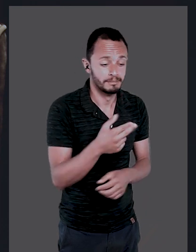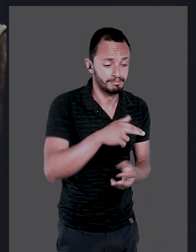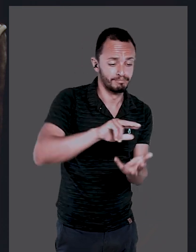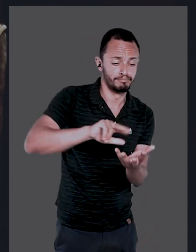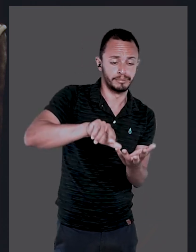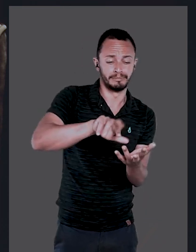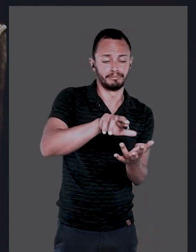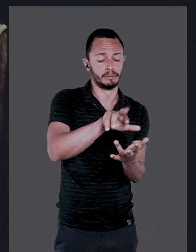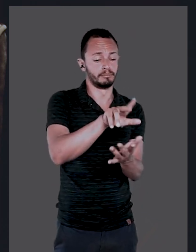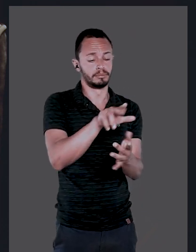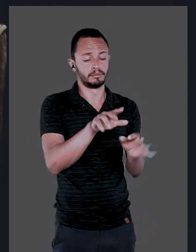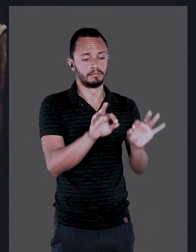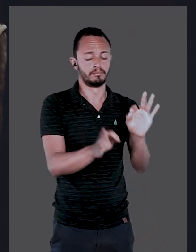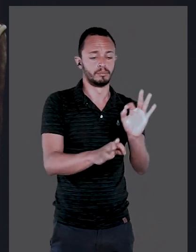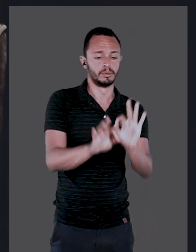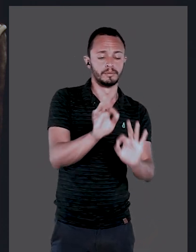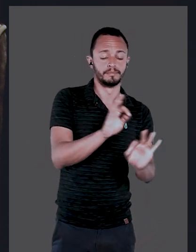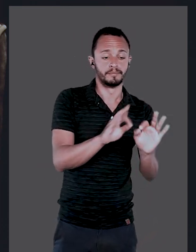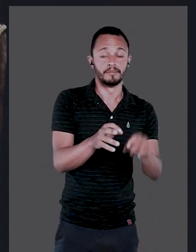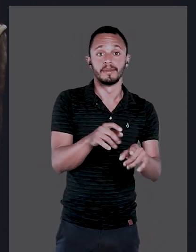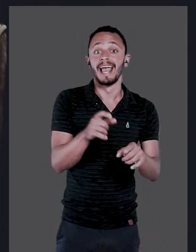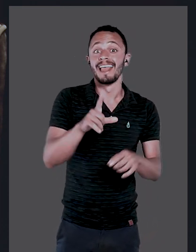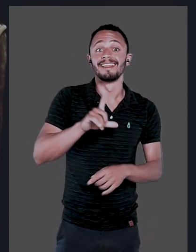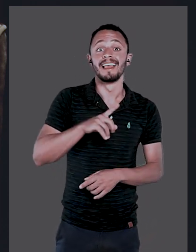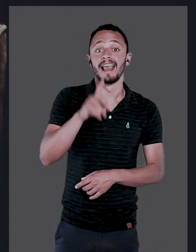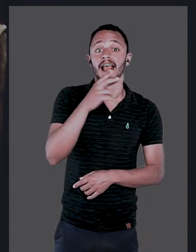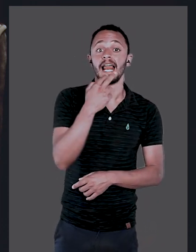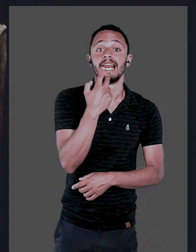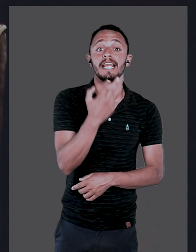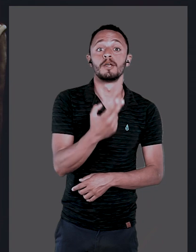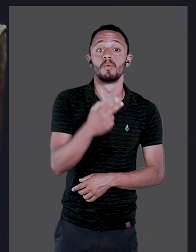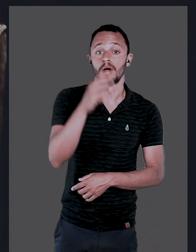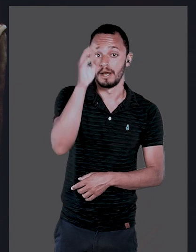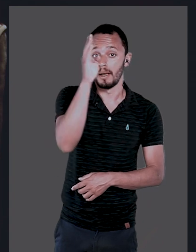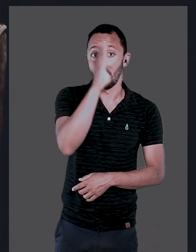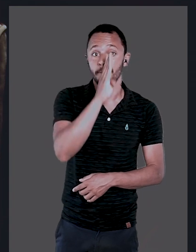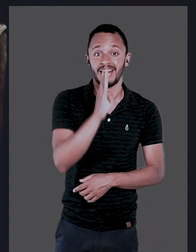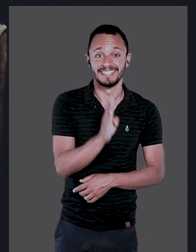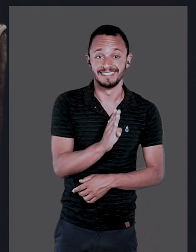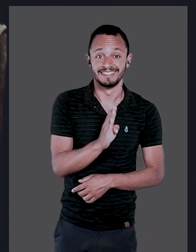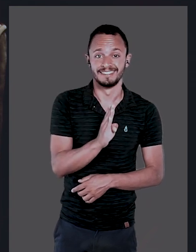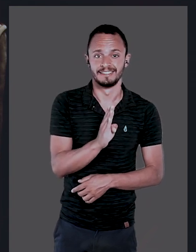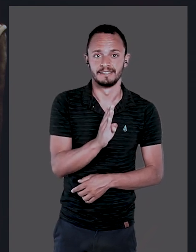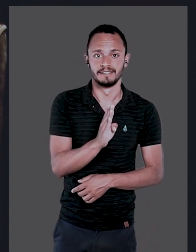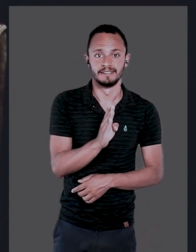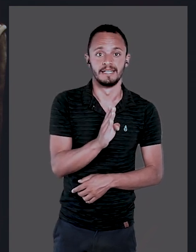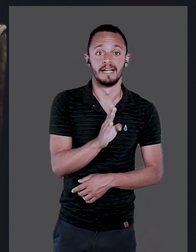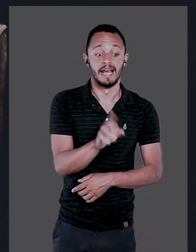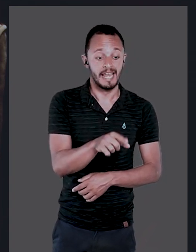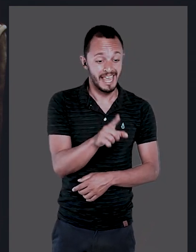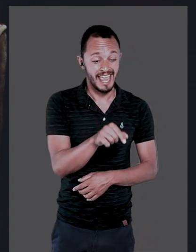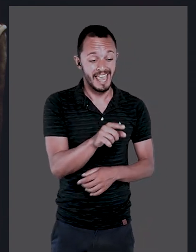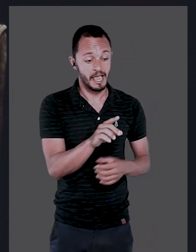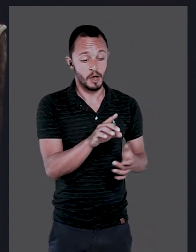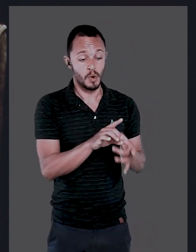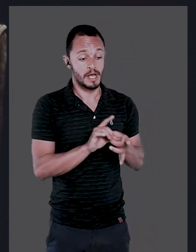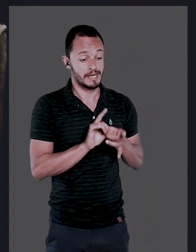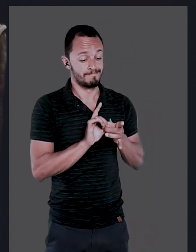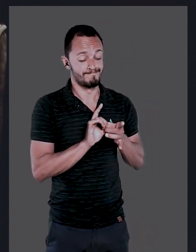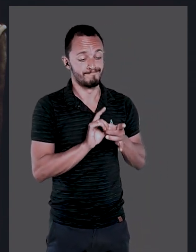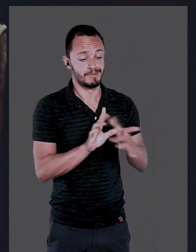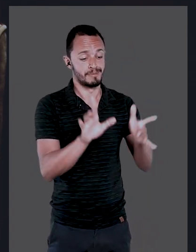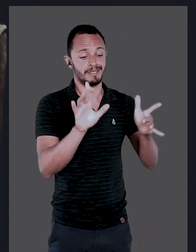leva o brasileiro adiante, não é? A língua brasileira adiante,